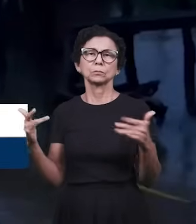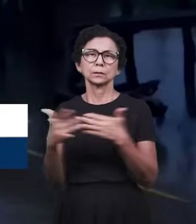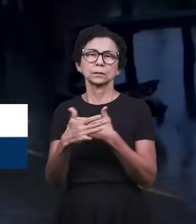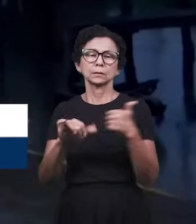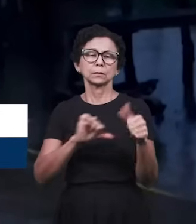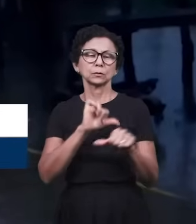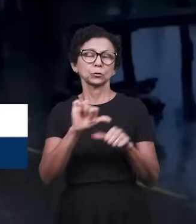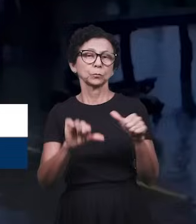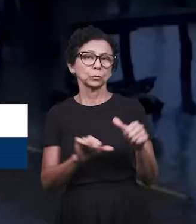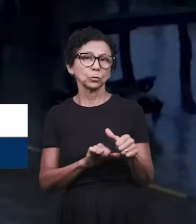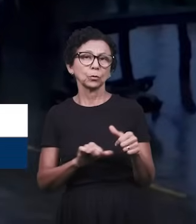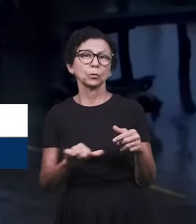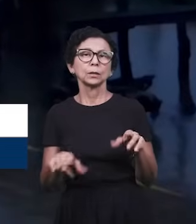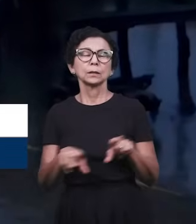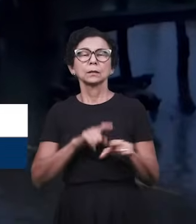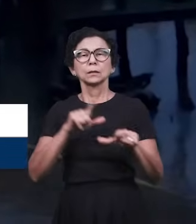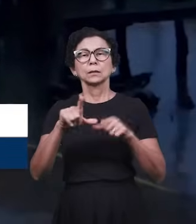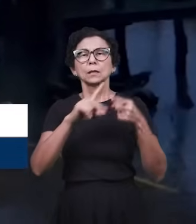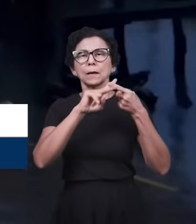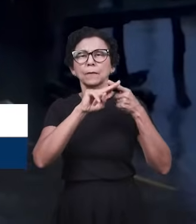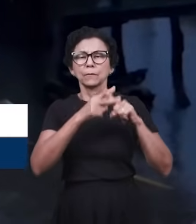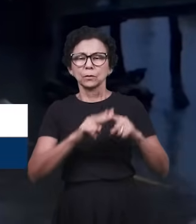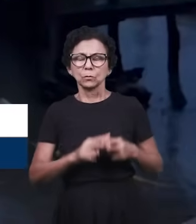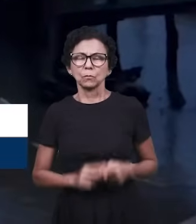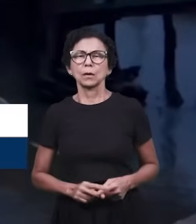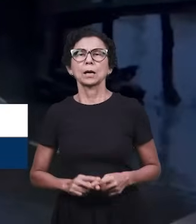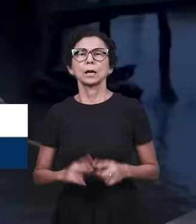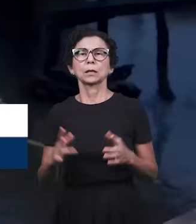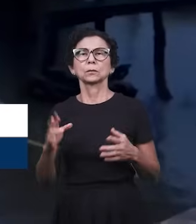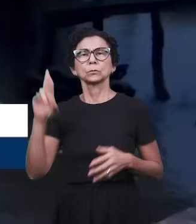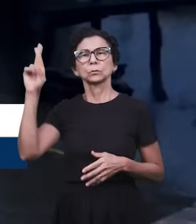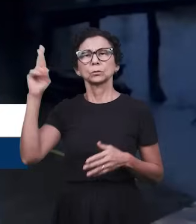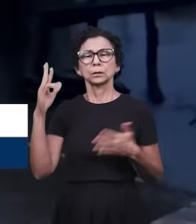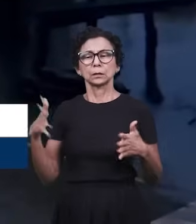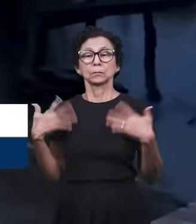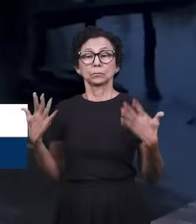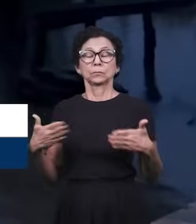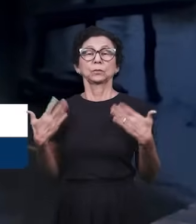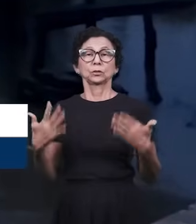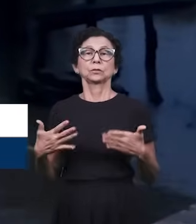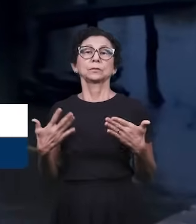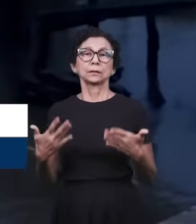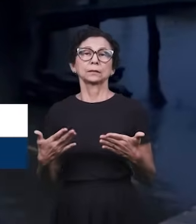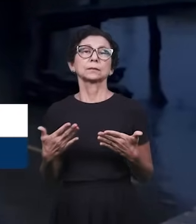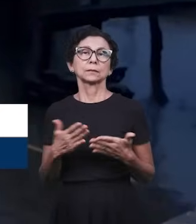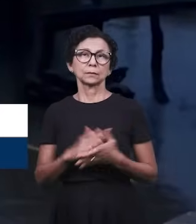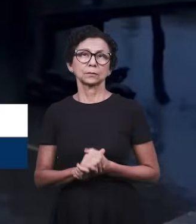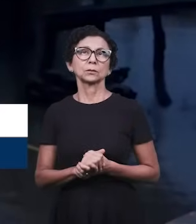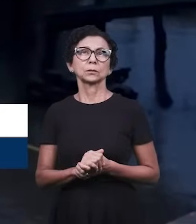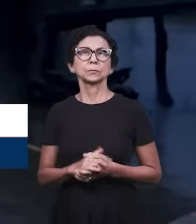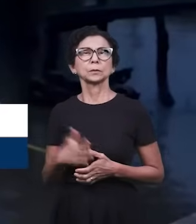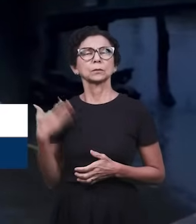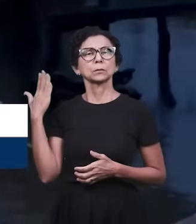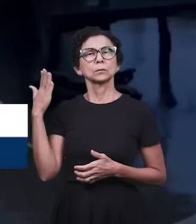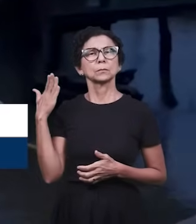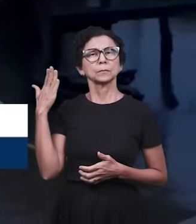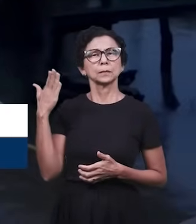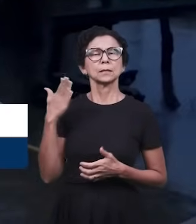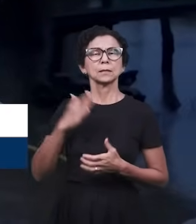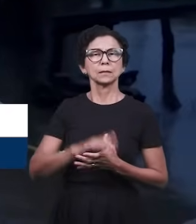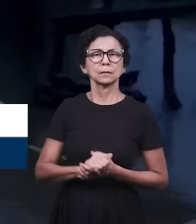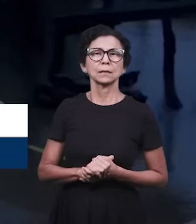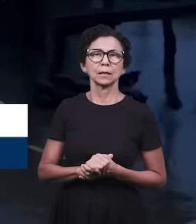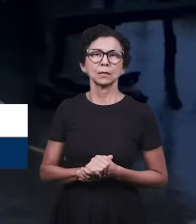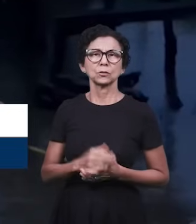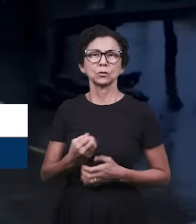mais sabedoria, o Senhor nos deu motivações cada vez melhores, porque a nossa mensagem, o nosso trabalho é levar uma mensagem de vida eterna que